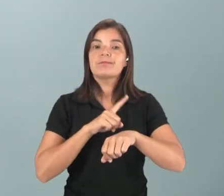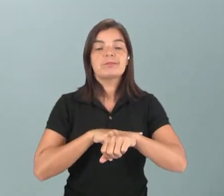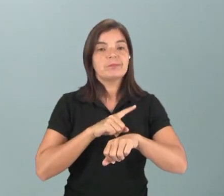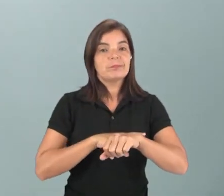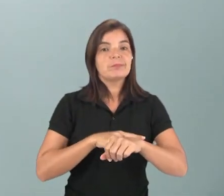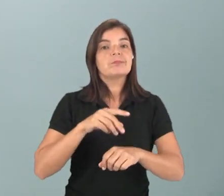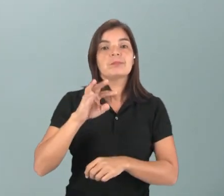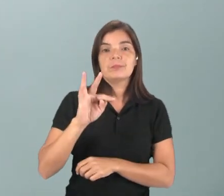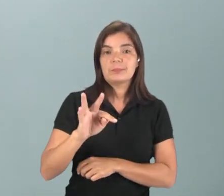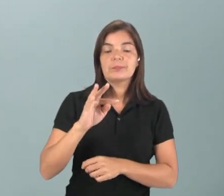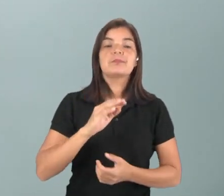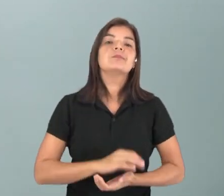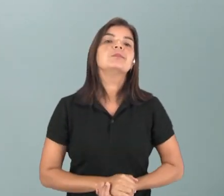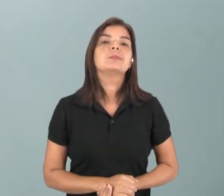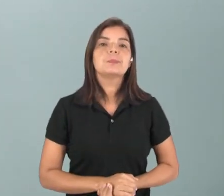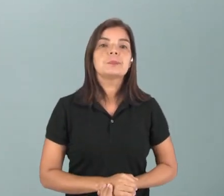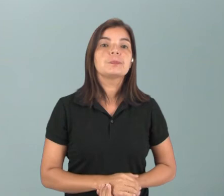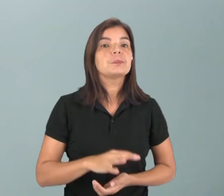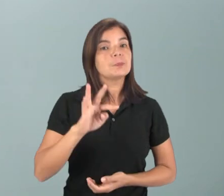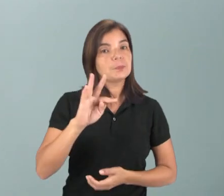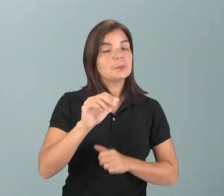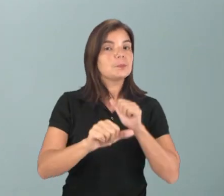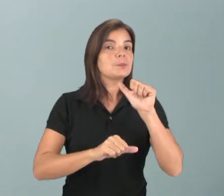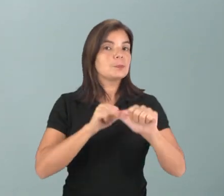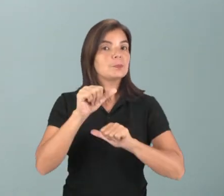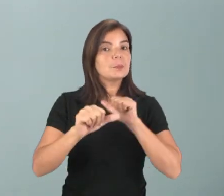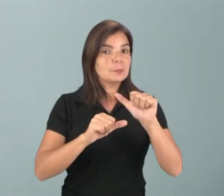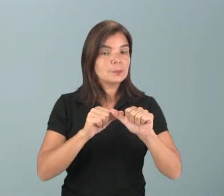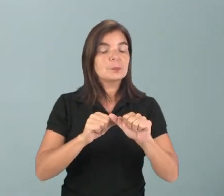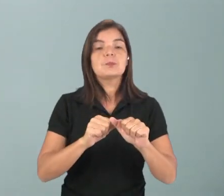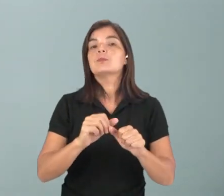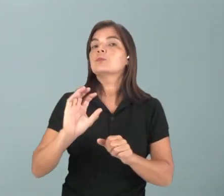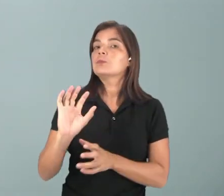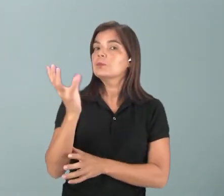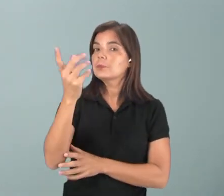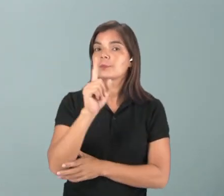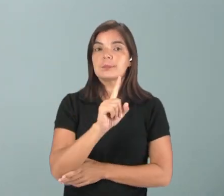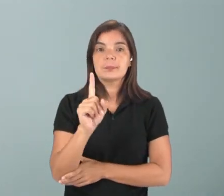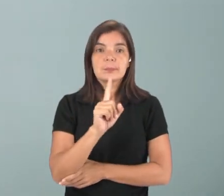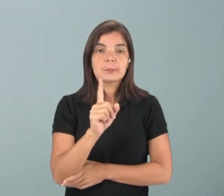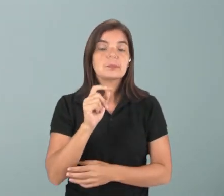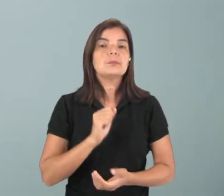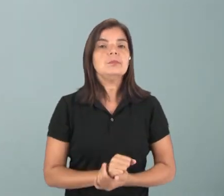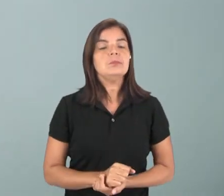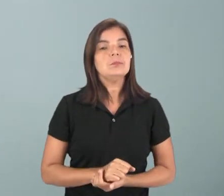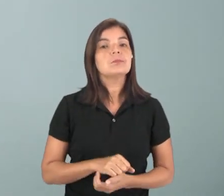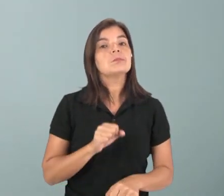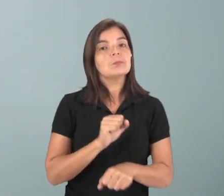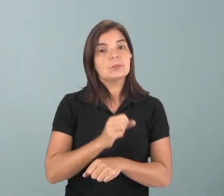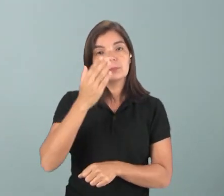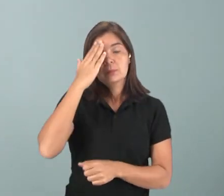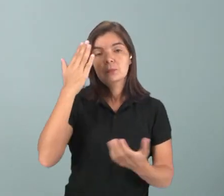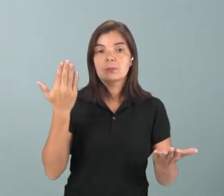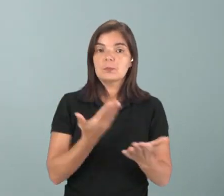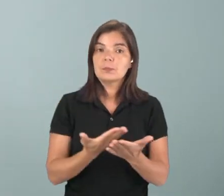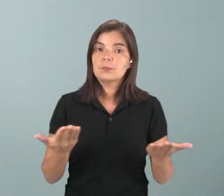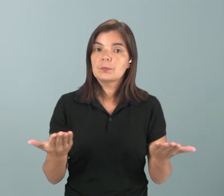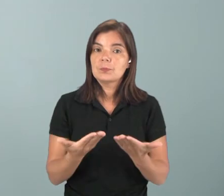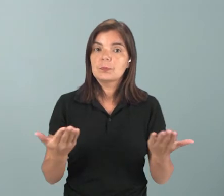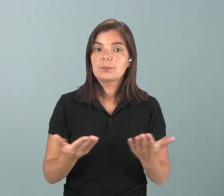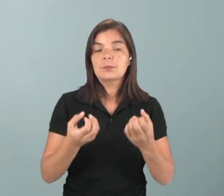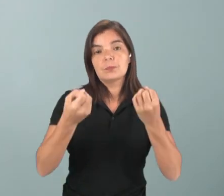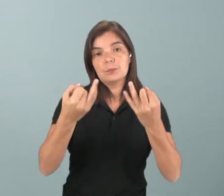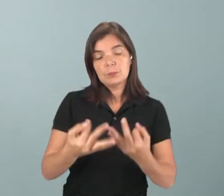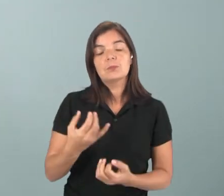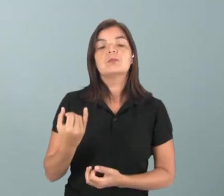tempo. Então é tempo, tá, gente? O tempo muda, o clima não. Gravem isso, tá? Espero que vocês tenham entendido a aula de hoje, tá, gente? Esses